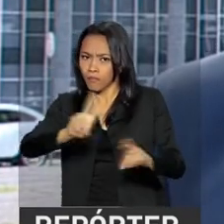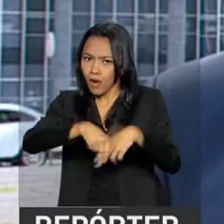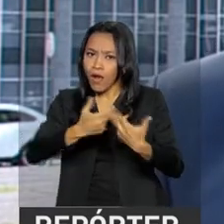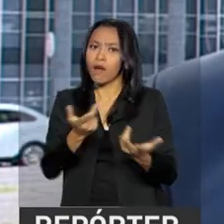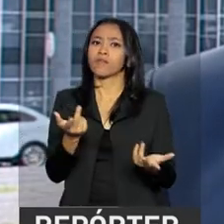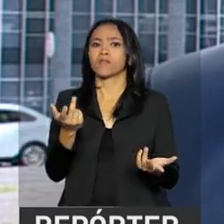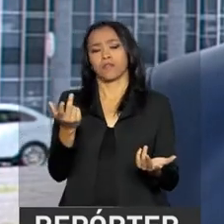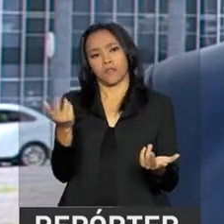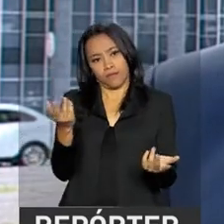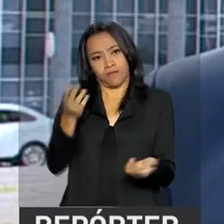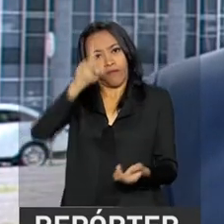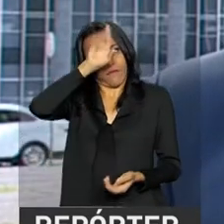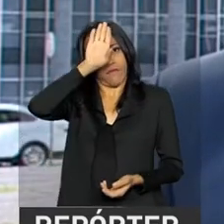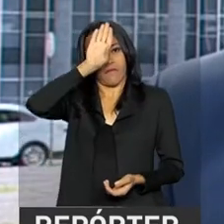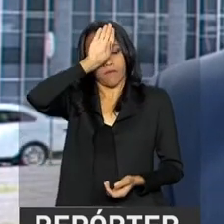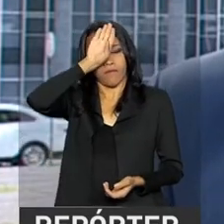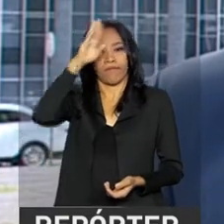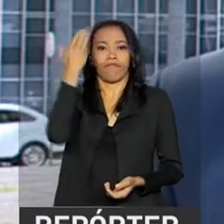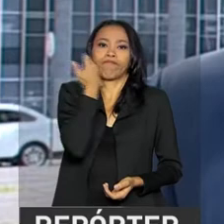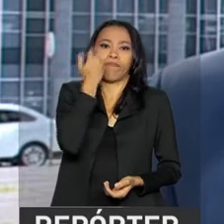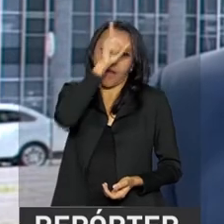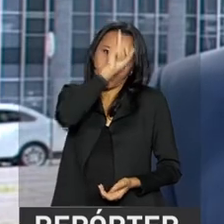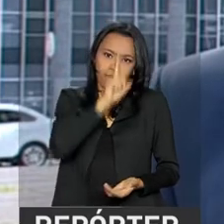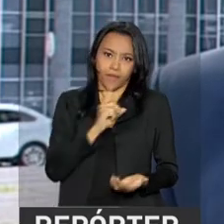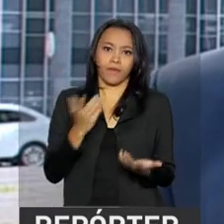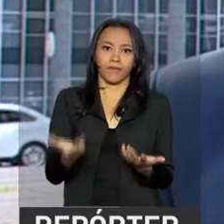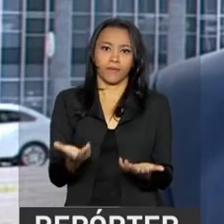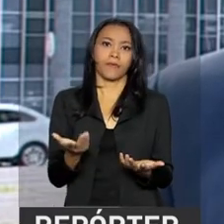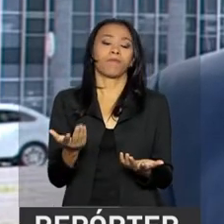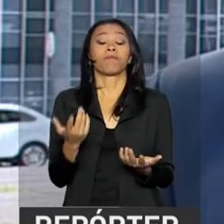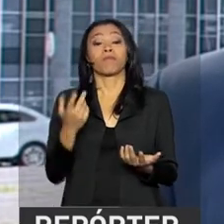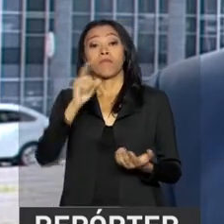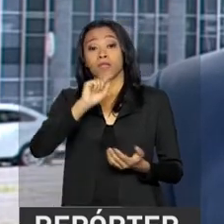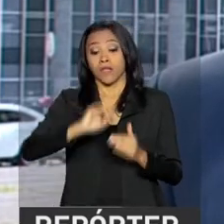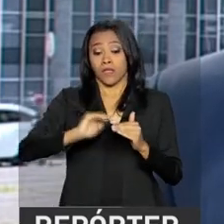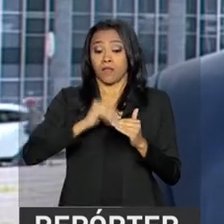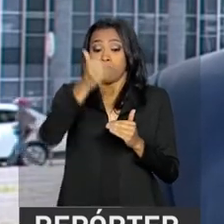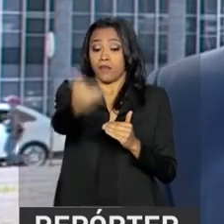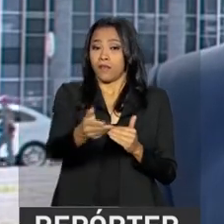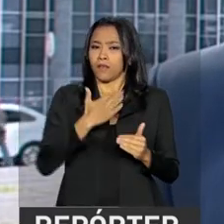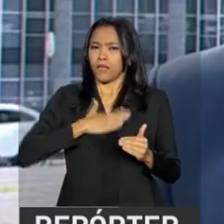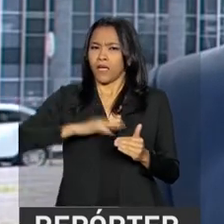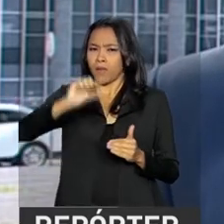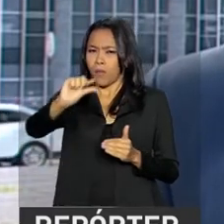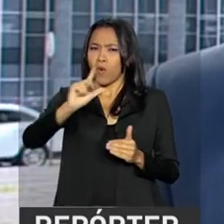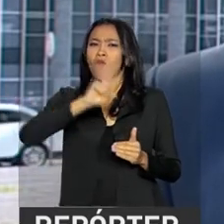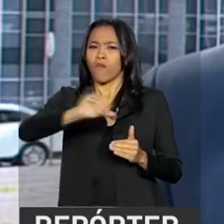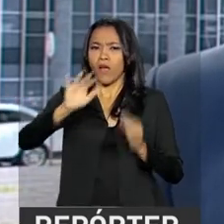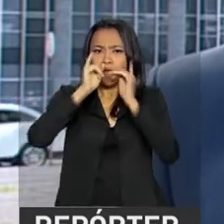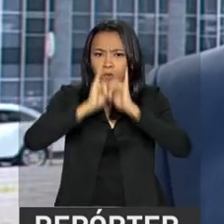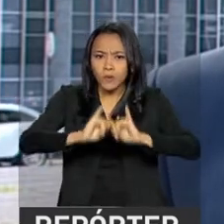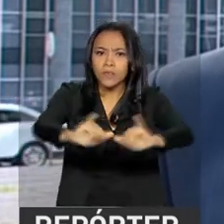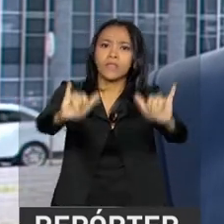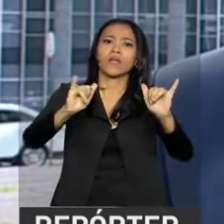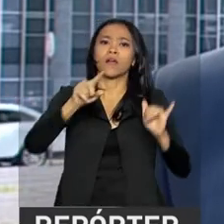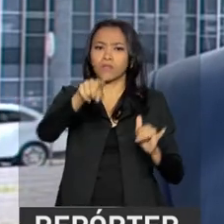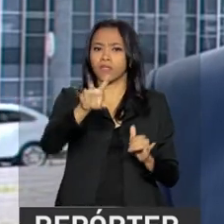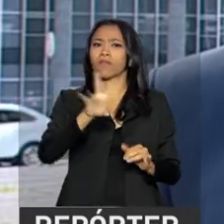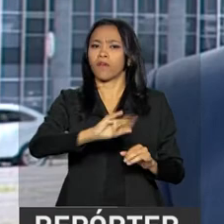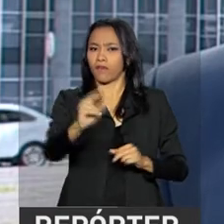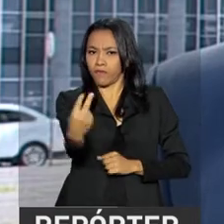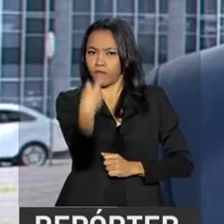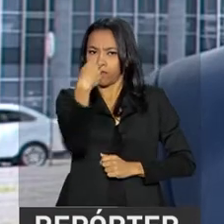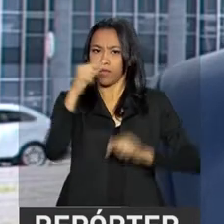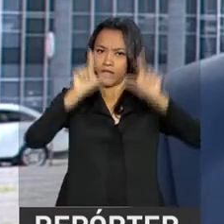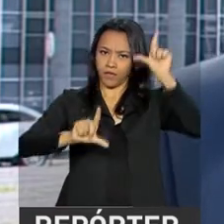febre amarela os detalhes das ações que são serão anunciadas daqui a pouco você vai conferir ao longo da nossa programação